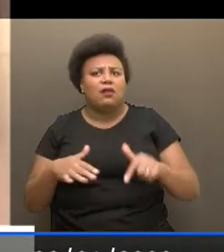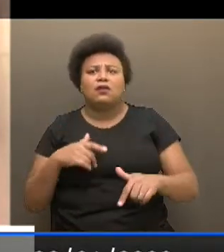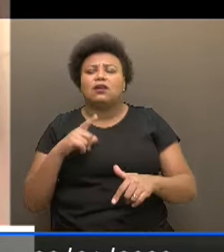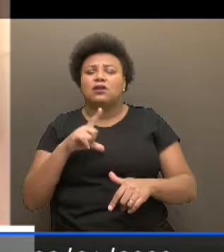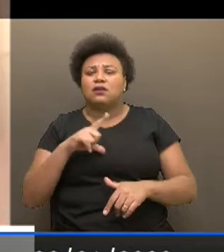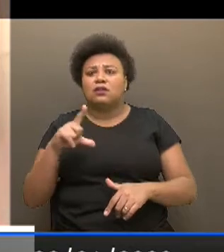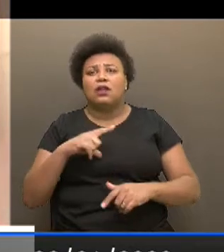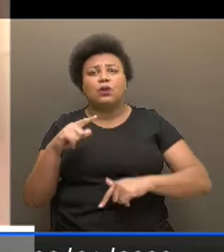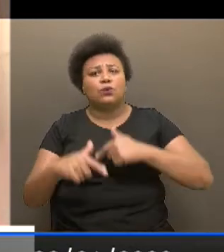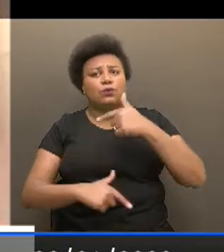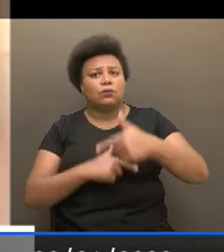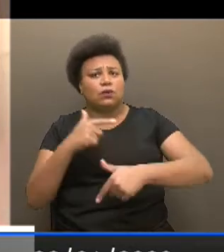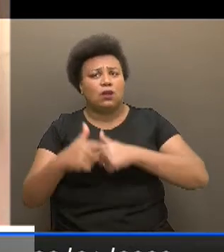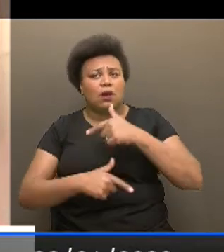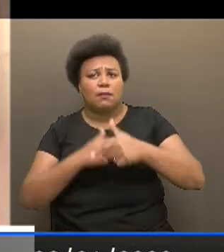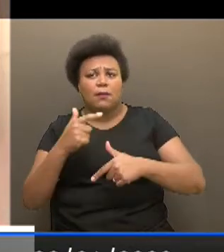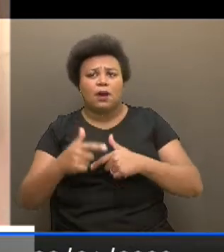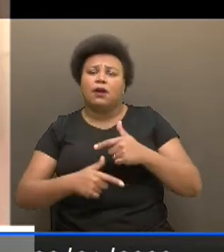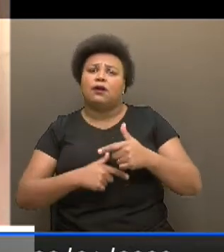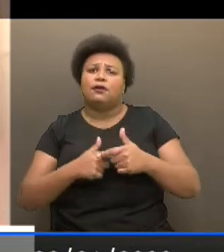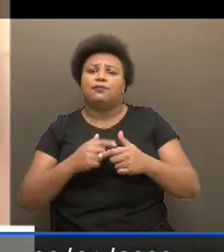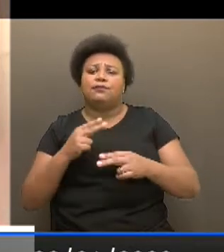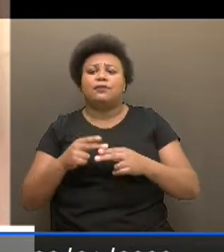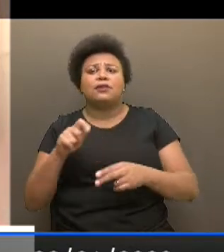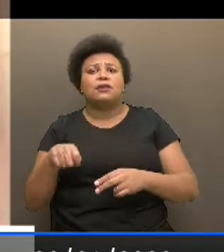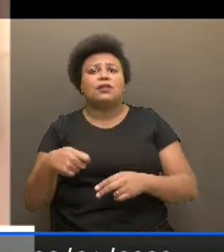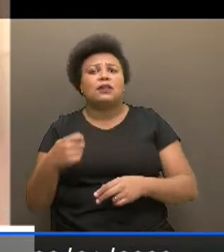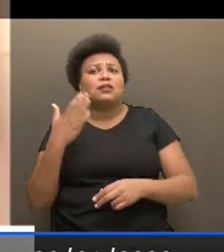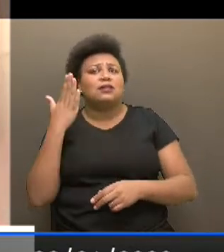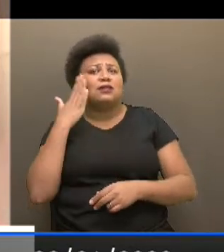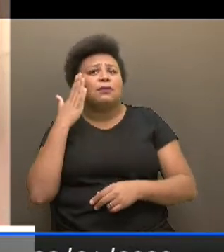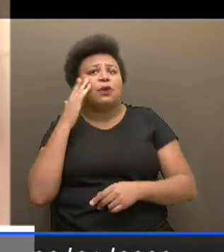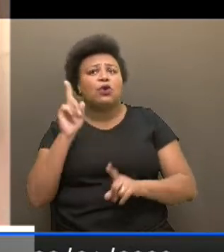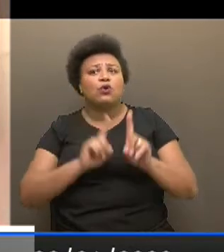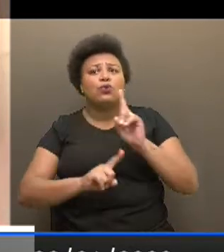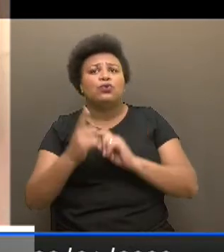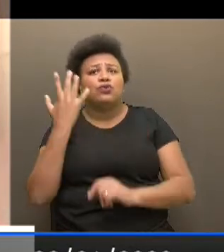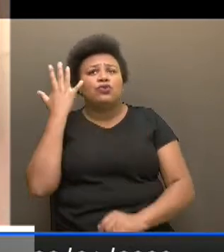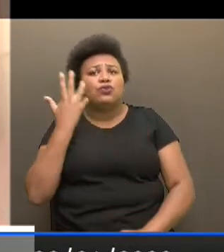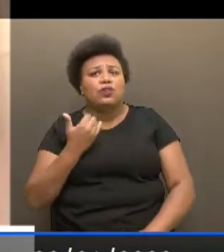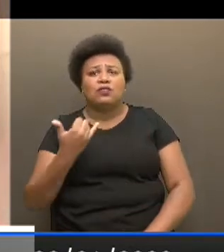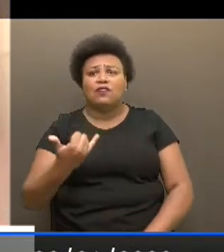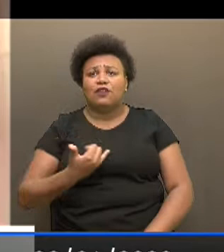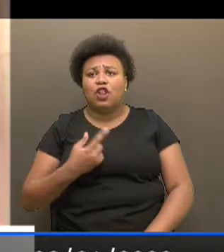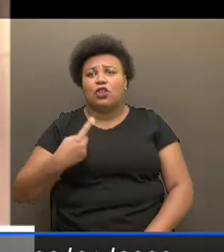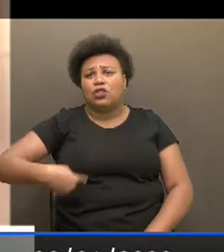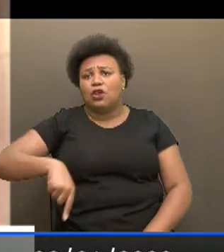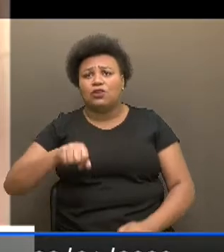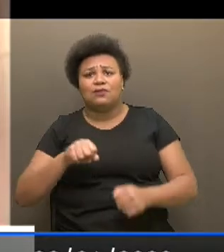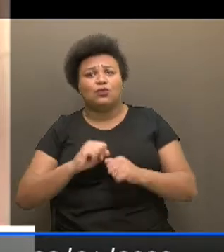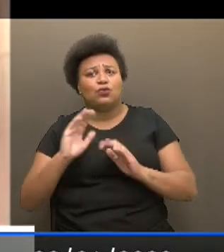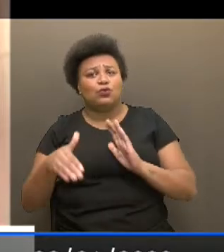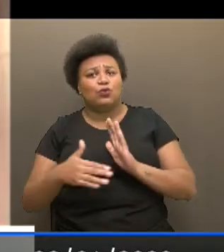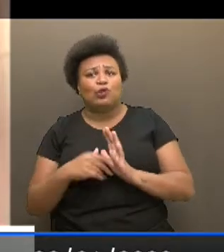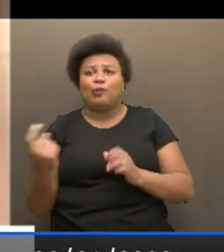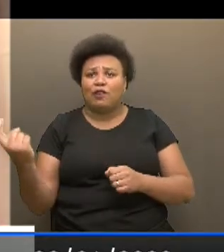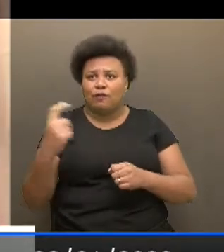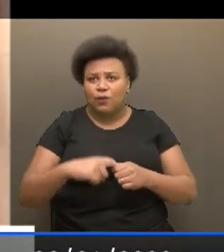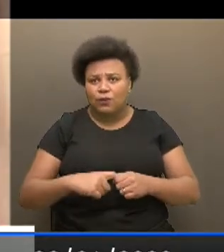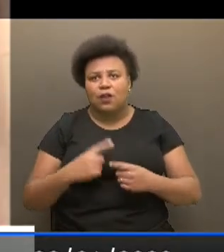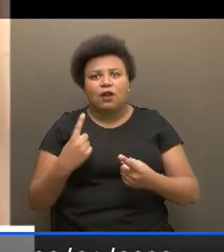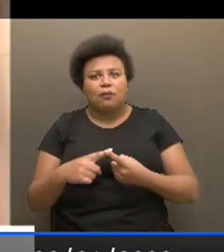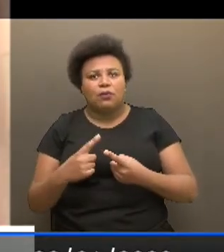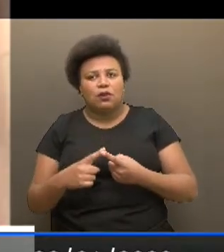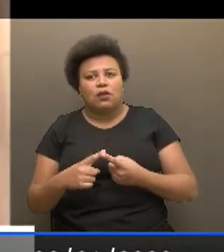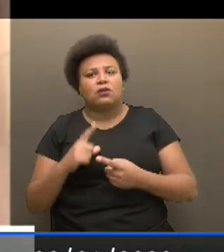sua operação retida por, quem sabe, alguns dias. E ele disse, nós estamos fazendo de tudo para voltar, porque